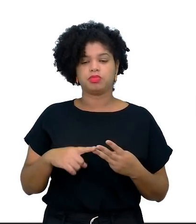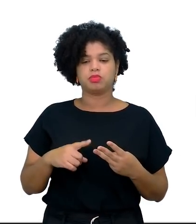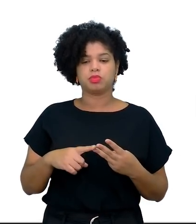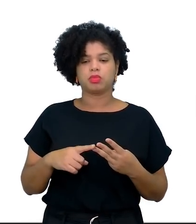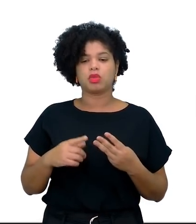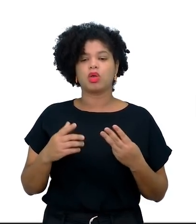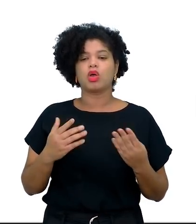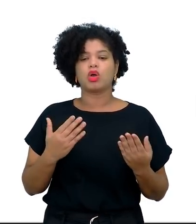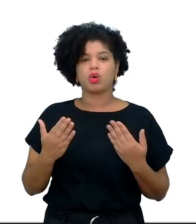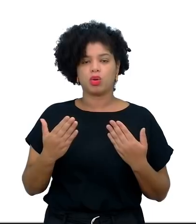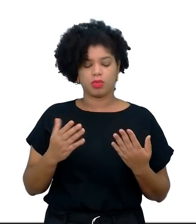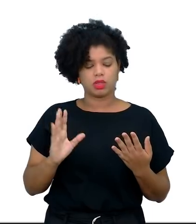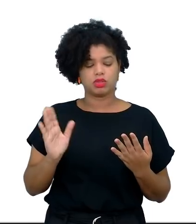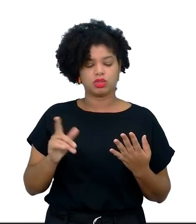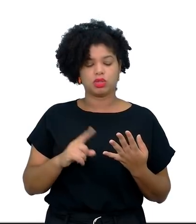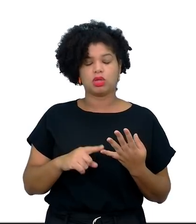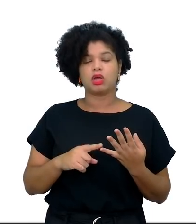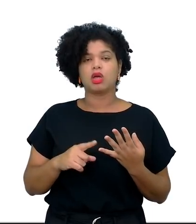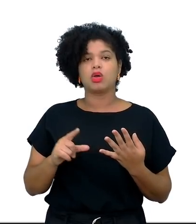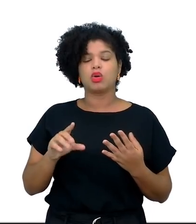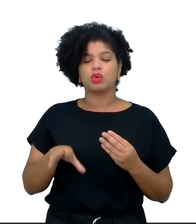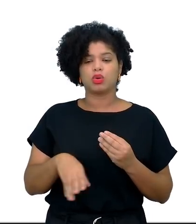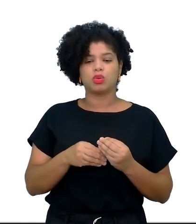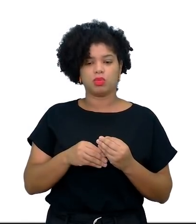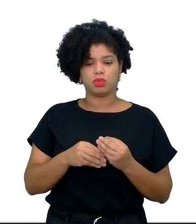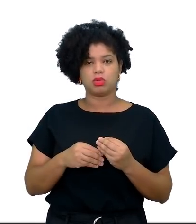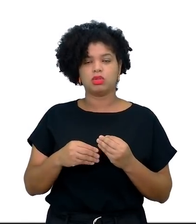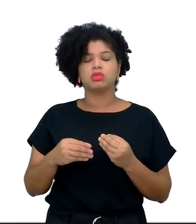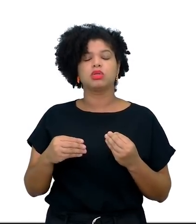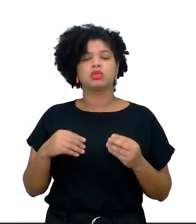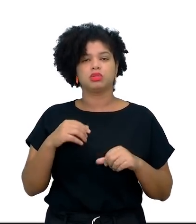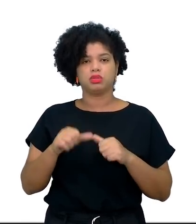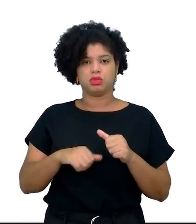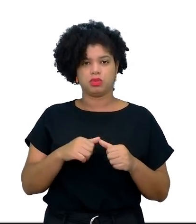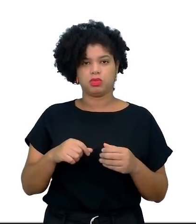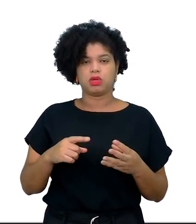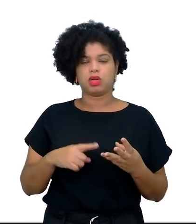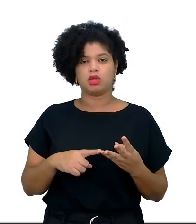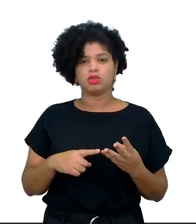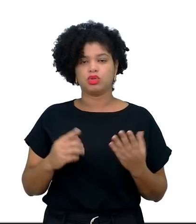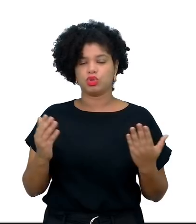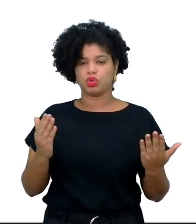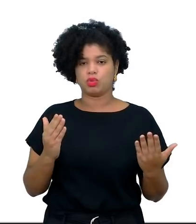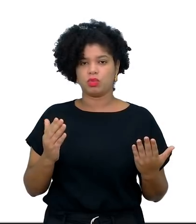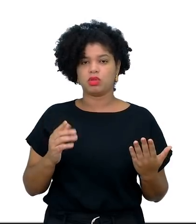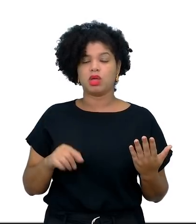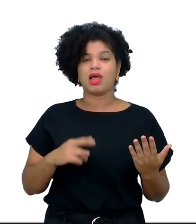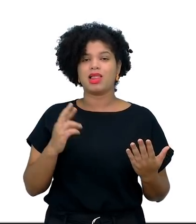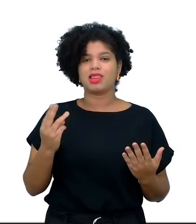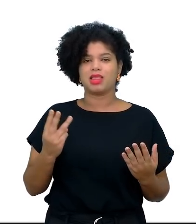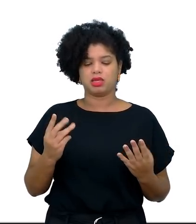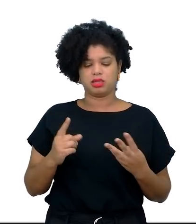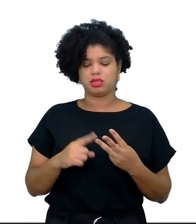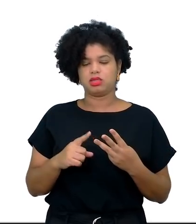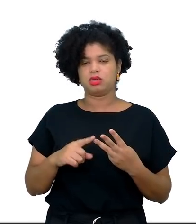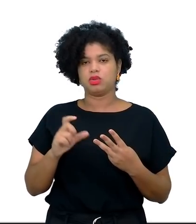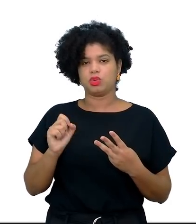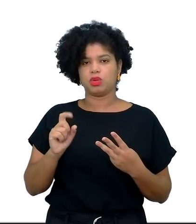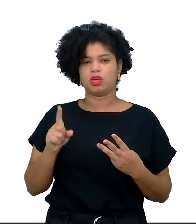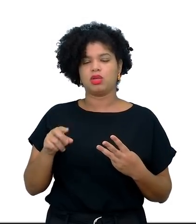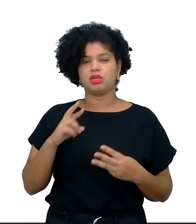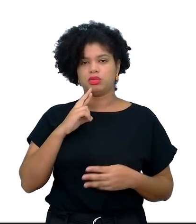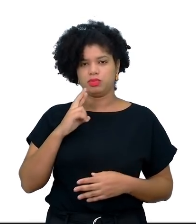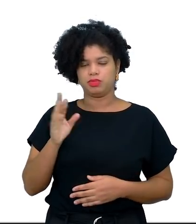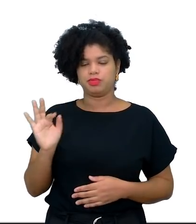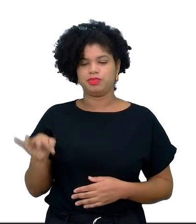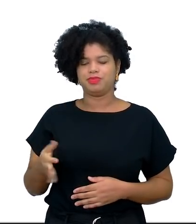são dadas duas transformações e se busca uma terceira, que será determinada pela composição dessas transformações.